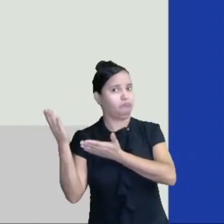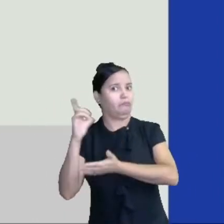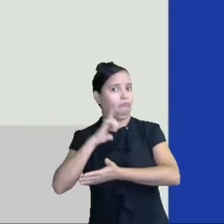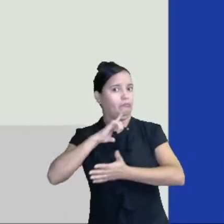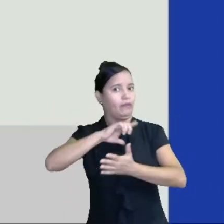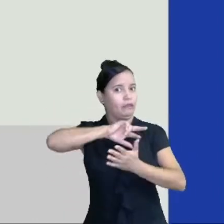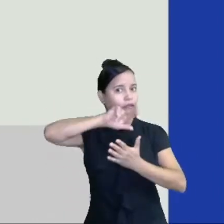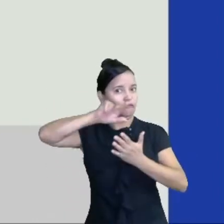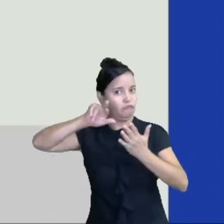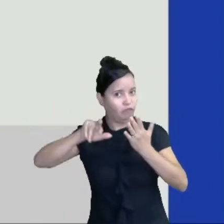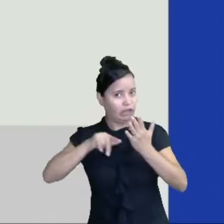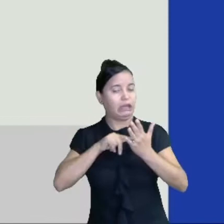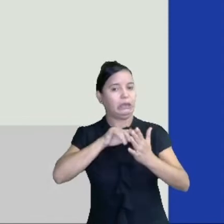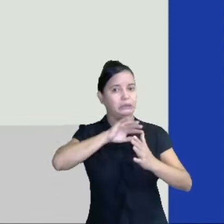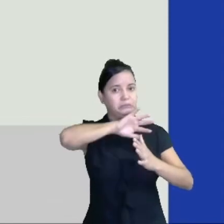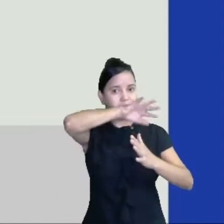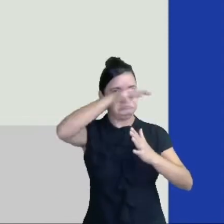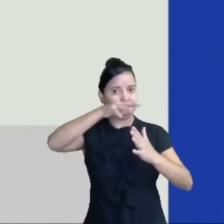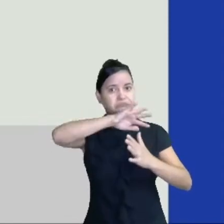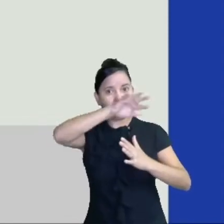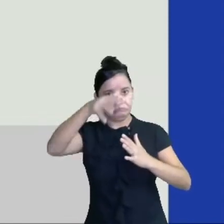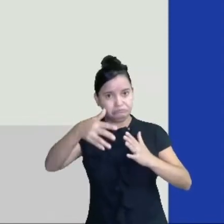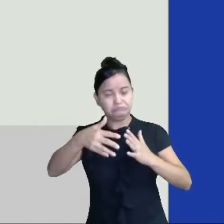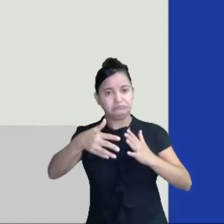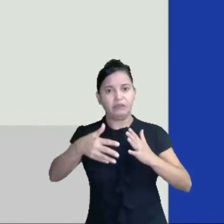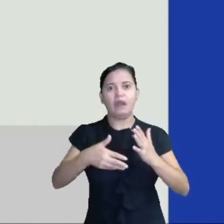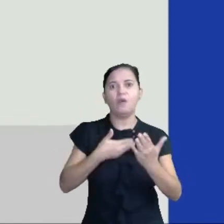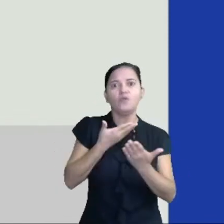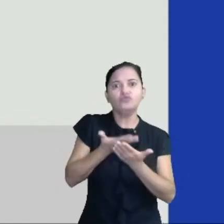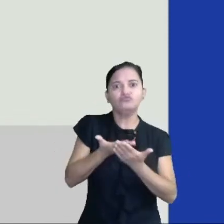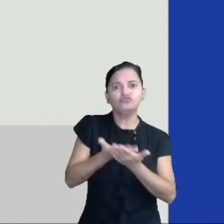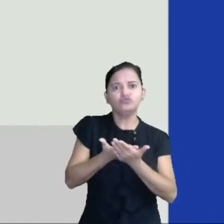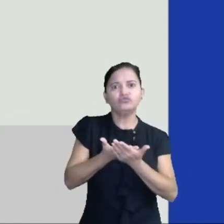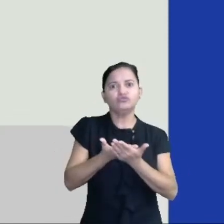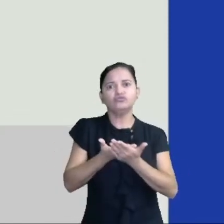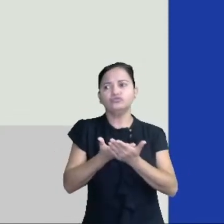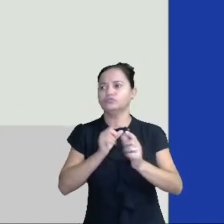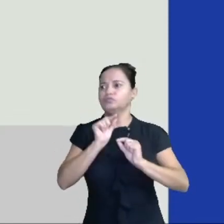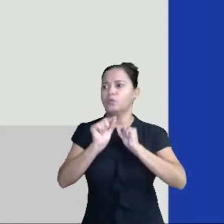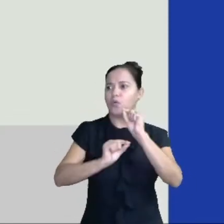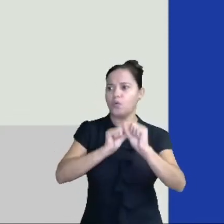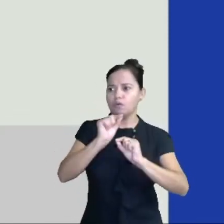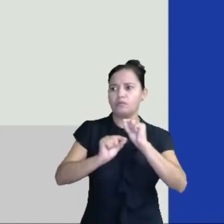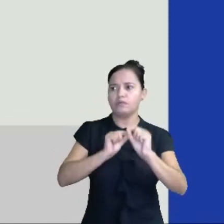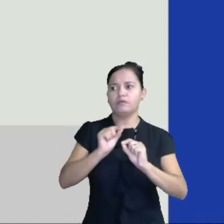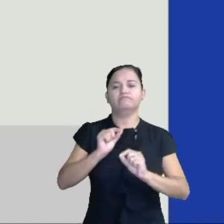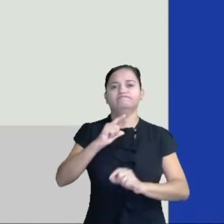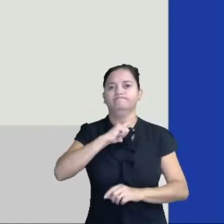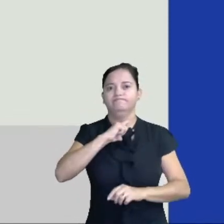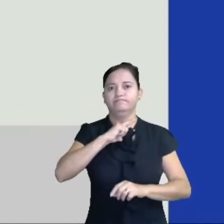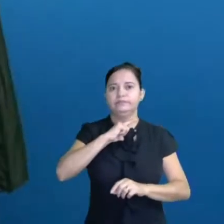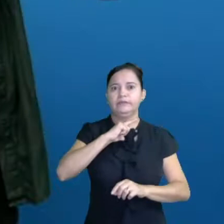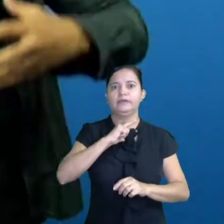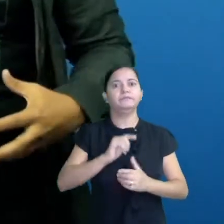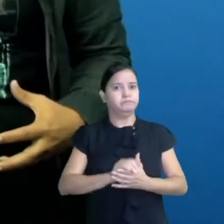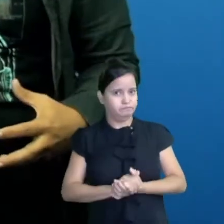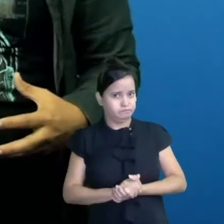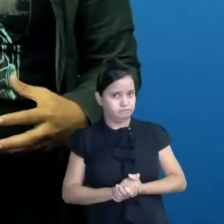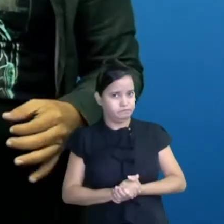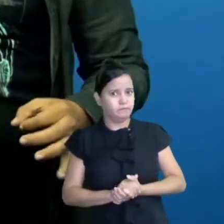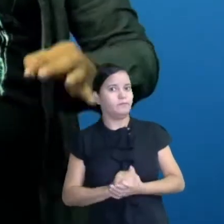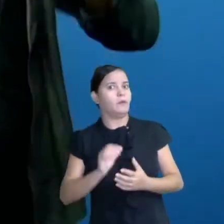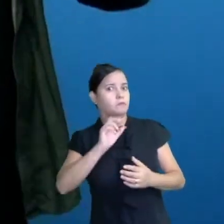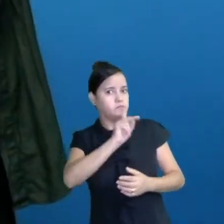nossa maior preocupação? Qual vai ser o nosso grande objeto de estudo? A troposfera e a estratosfera. Volta para aqui comigo, por